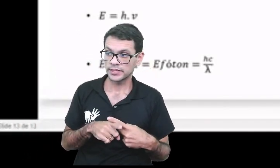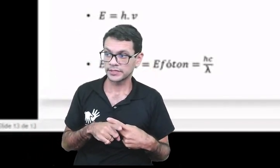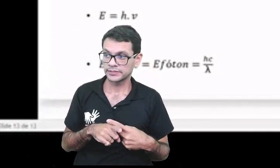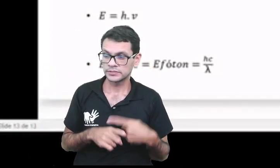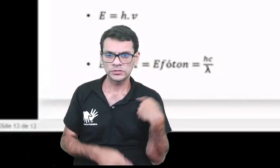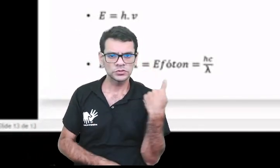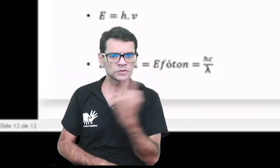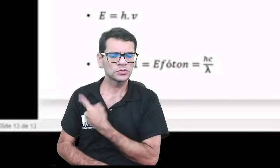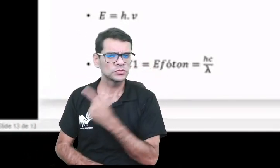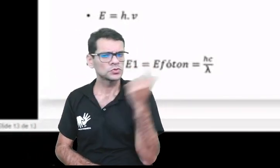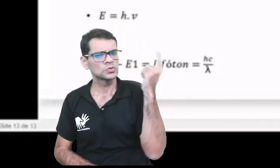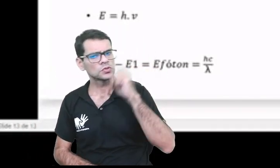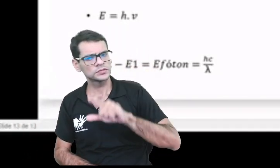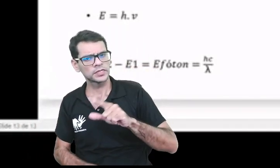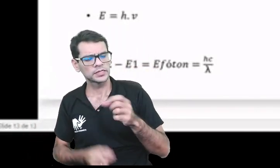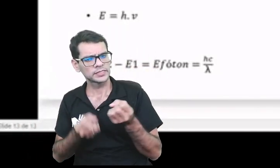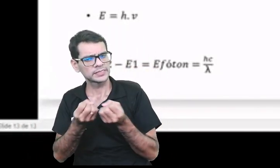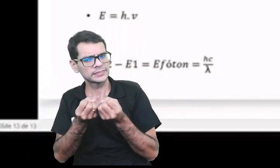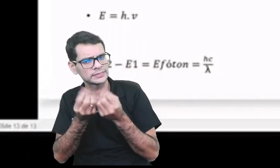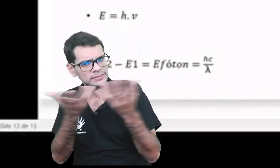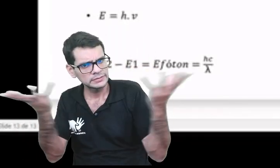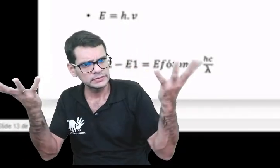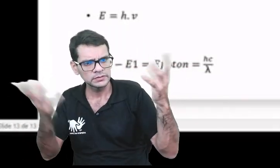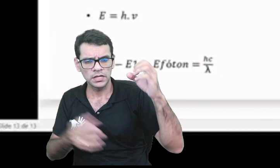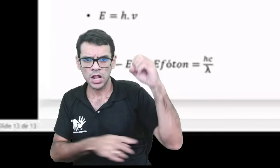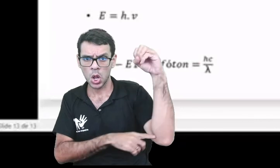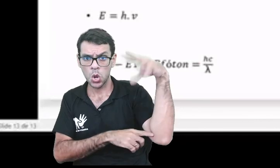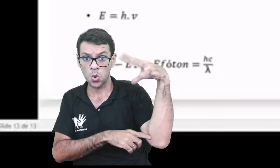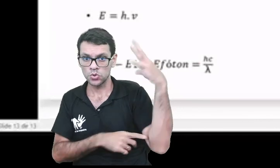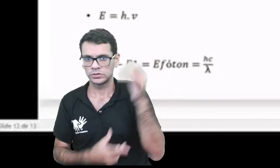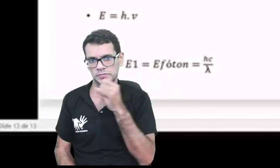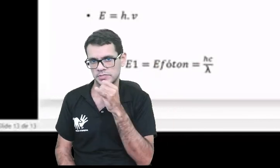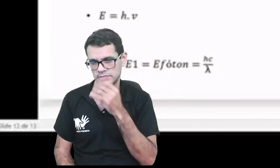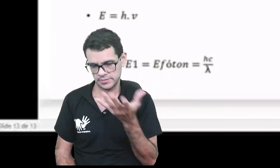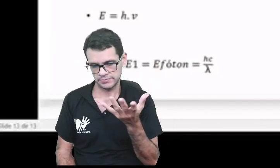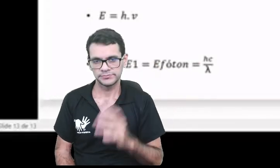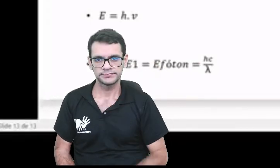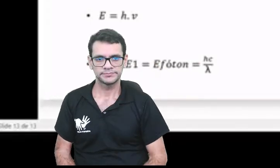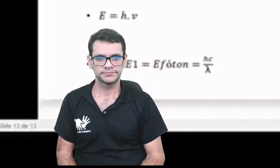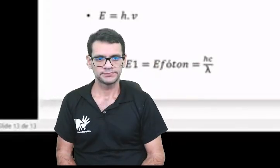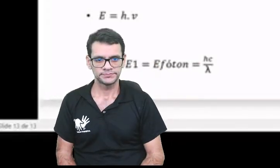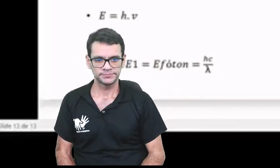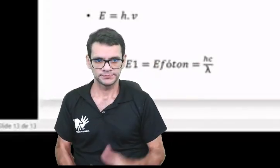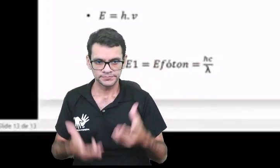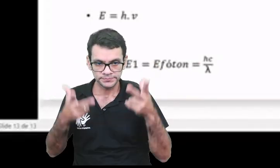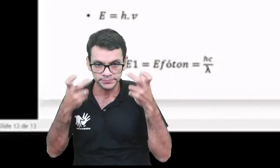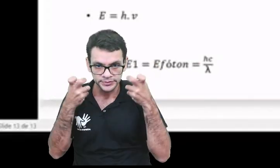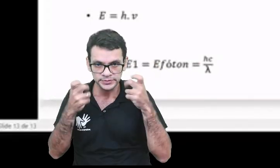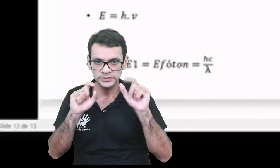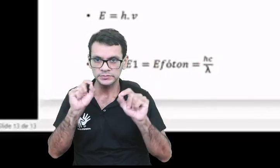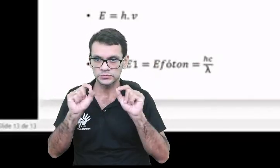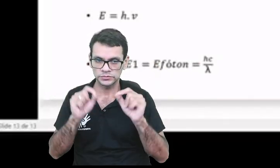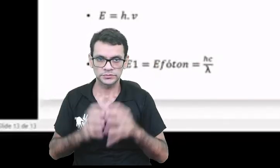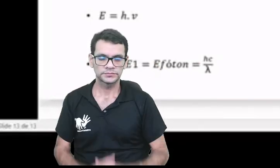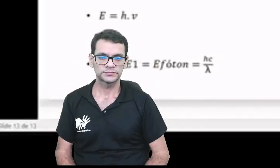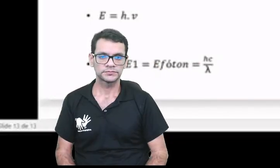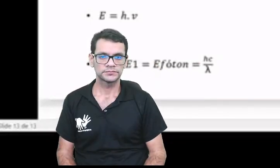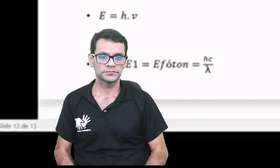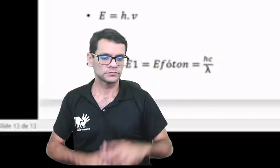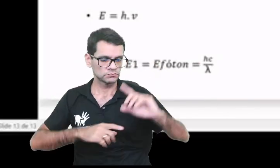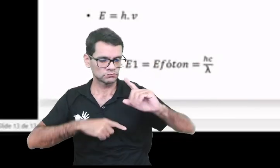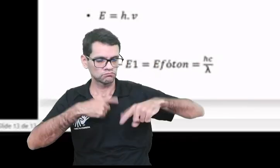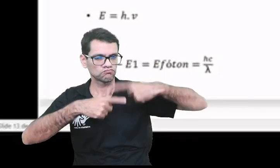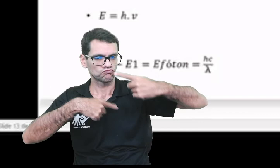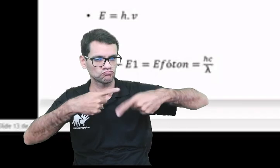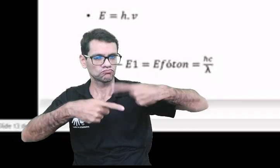a gente consegue ter a liberação de luz, né? Então, percebam que de acordo com as evoluções